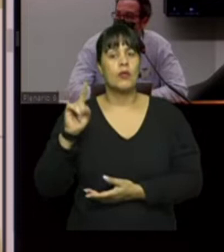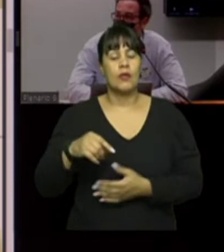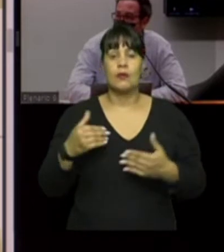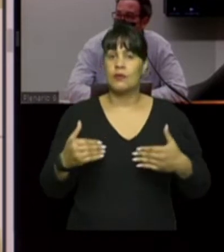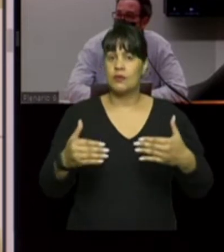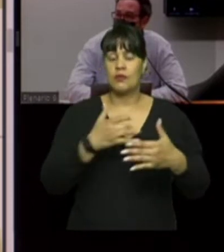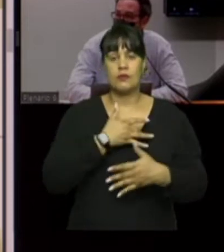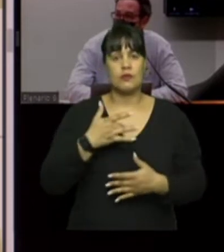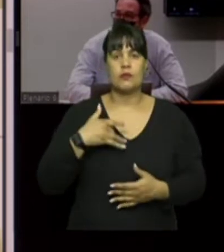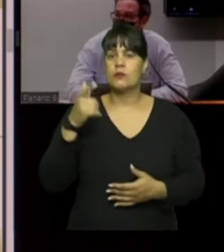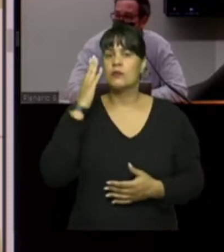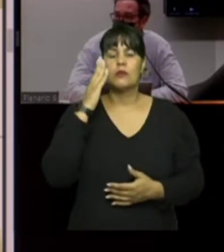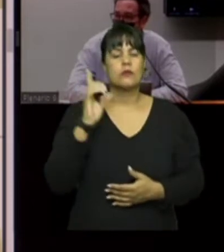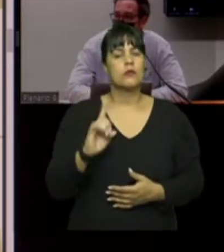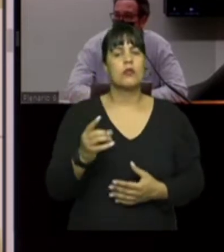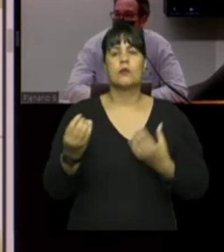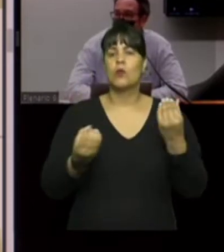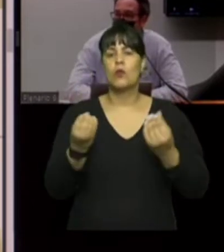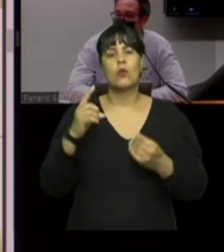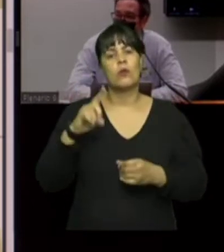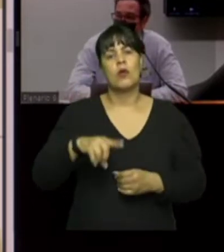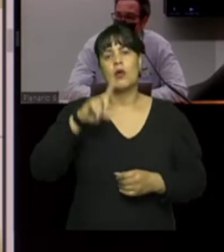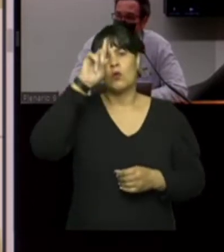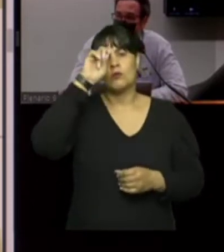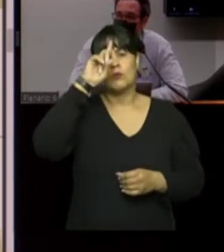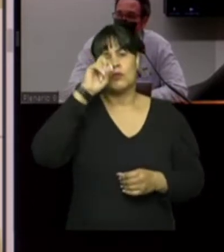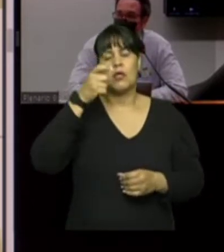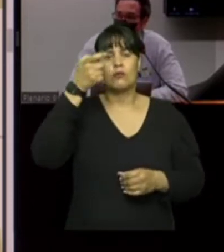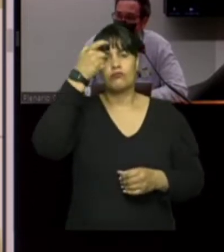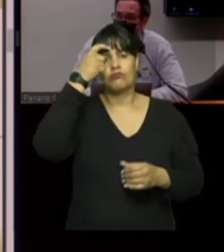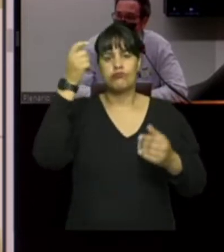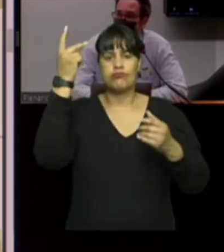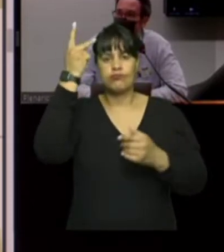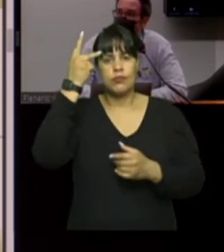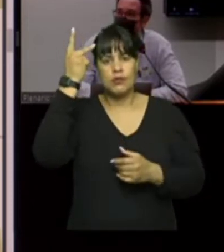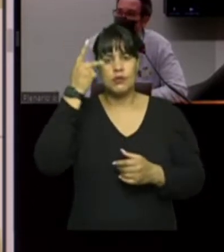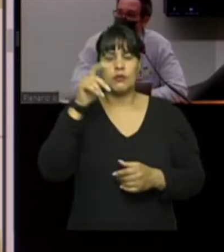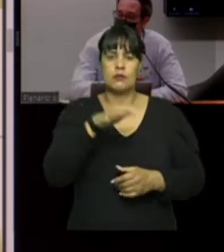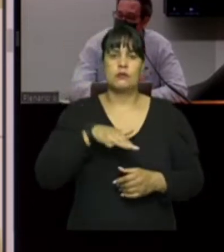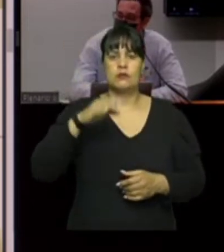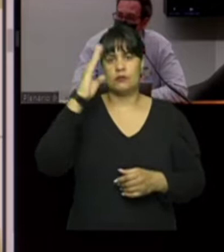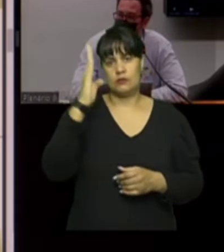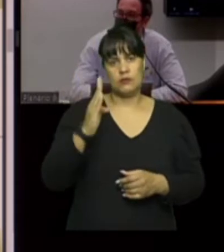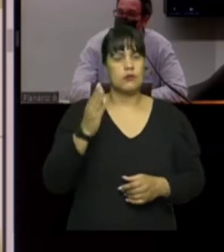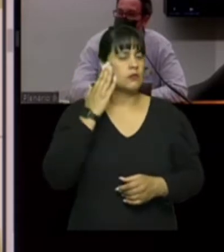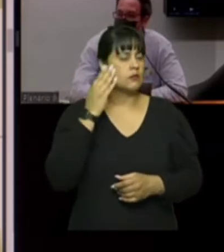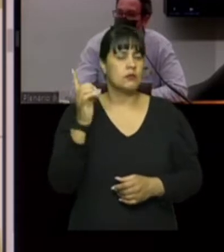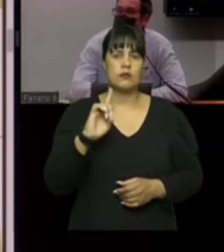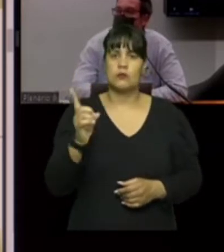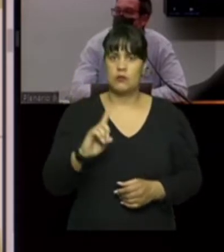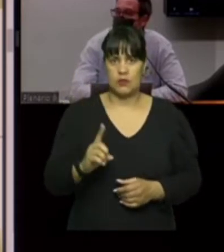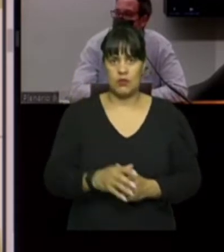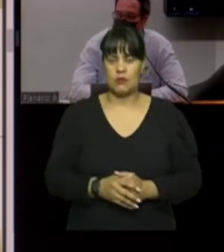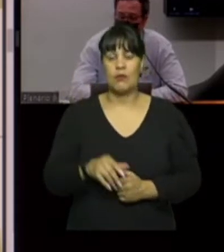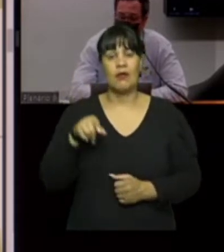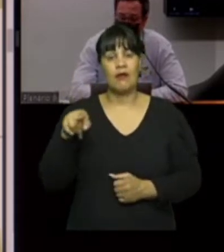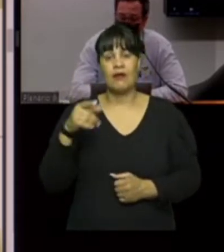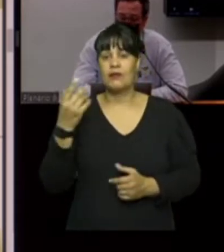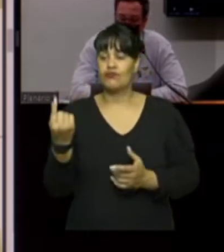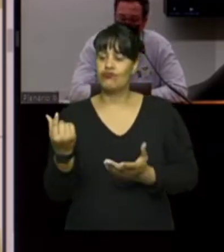dos hospitais psiquiátricos brasileiros. O Ministério da Saúde não conhece as instituições que ele decide